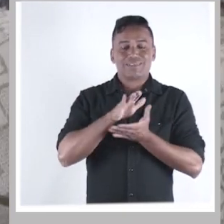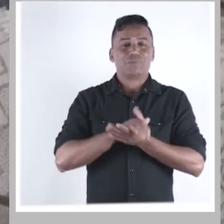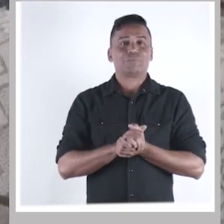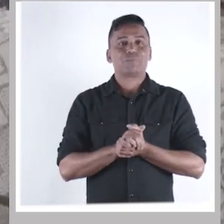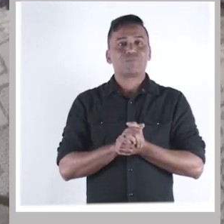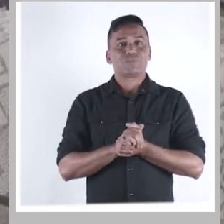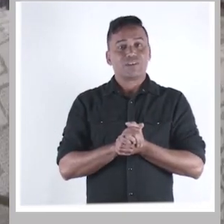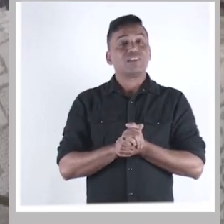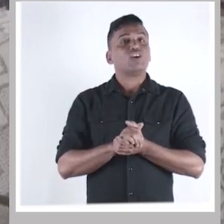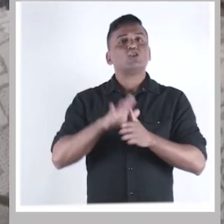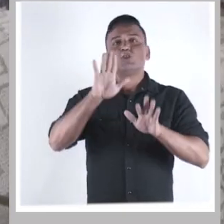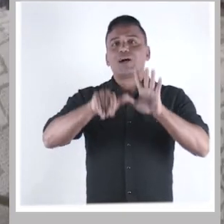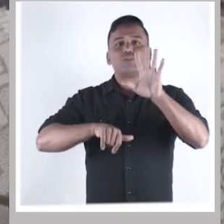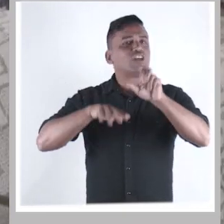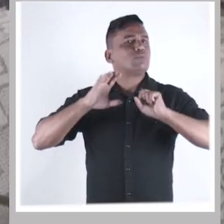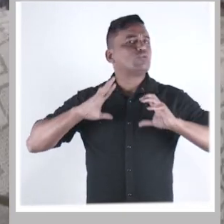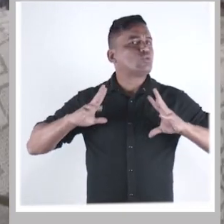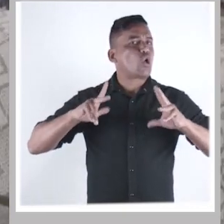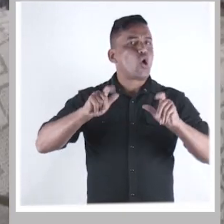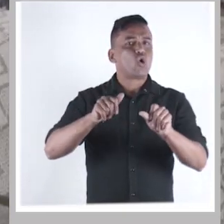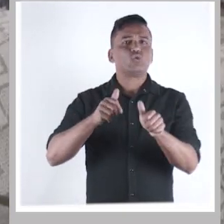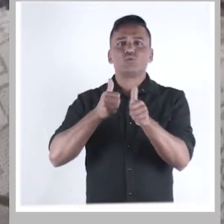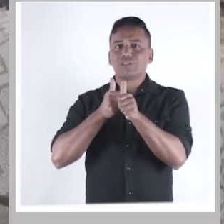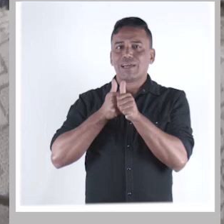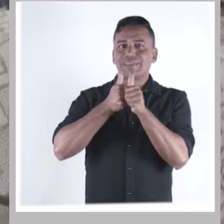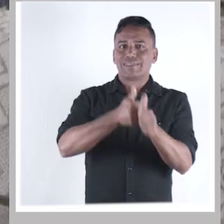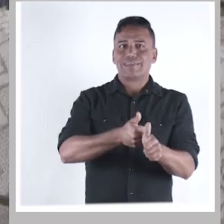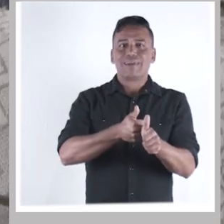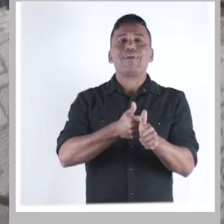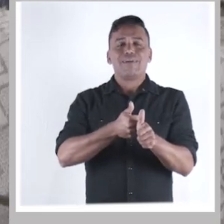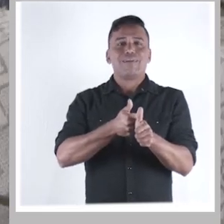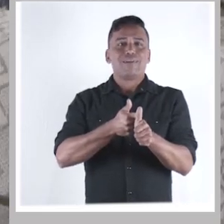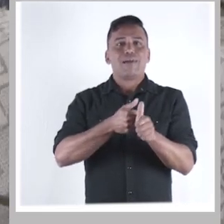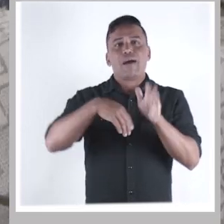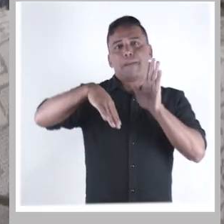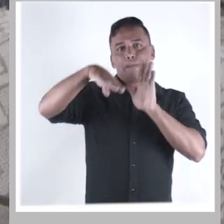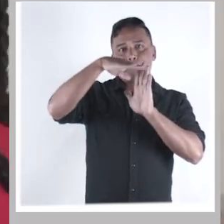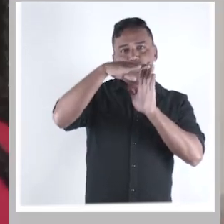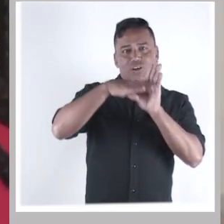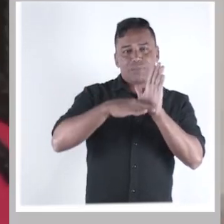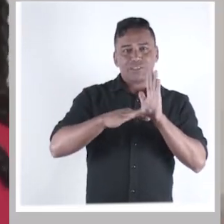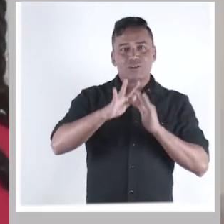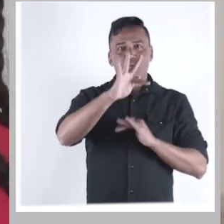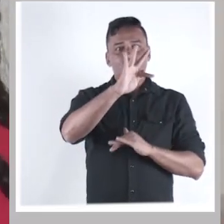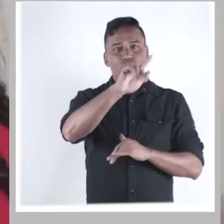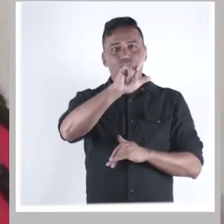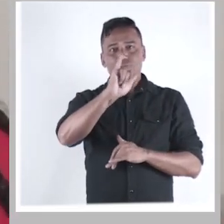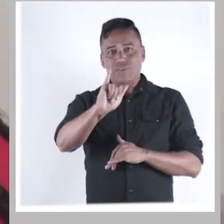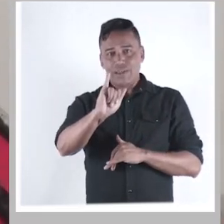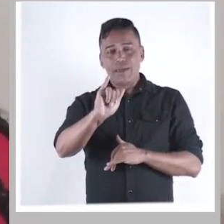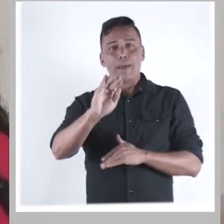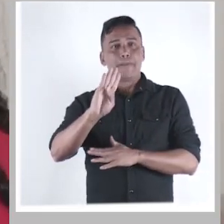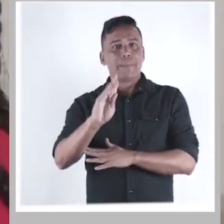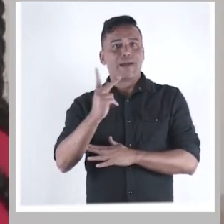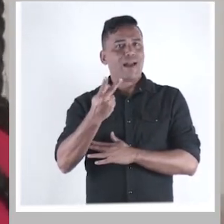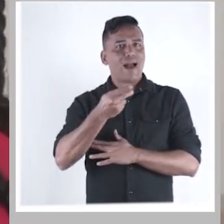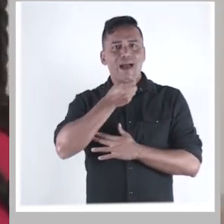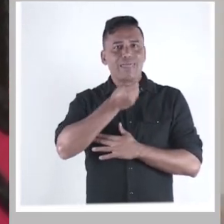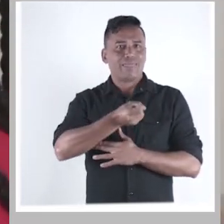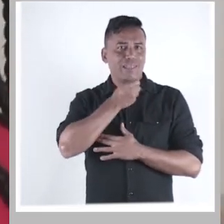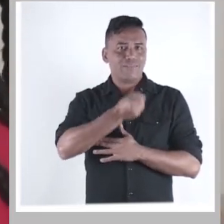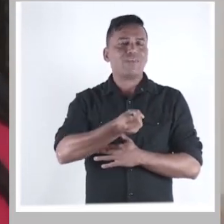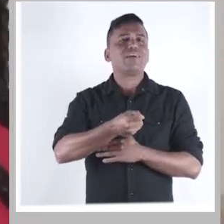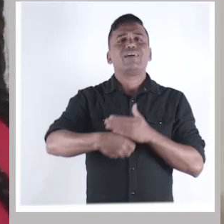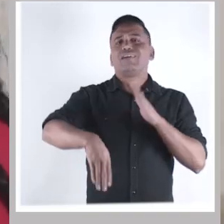Eu que agradeço. E convoco e convido a todos, né, a seguirem assistindo a programação do